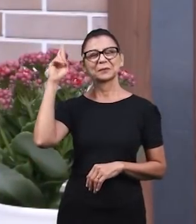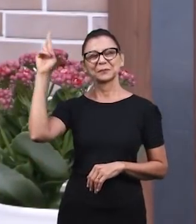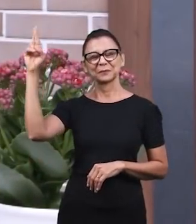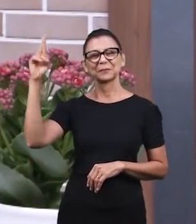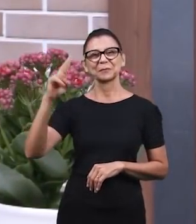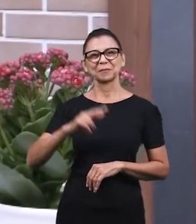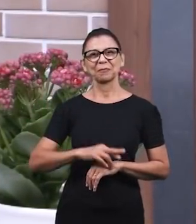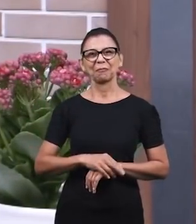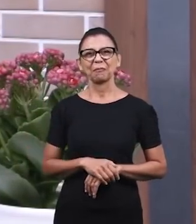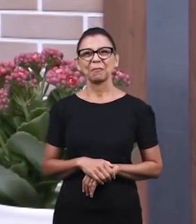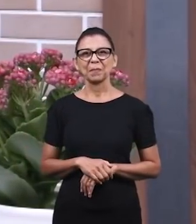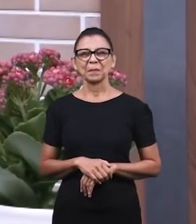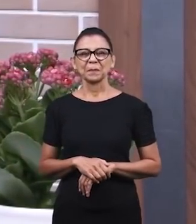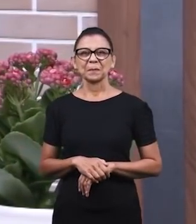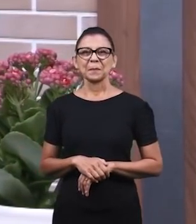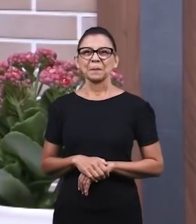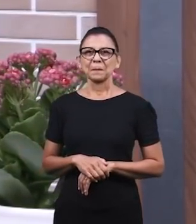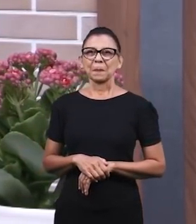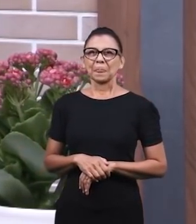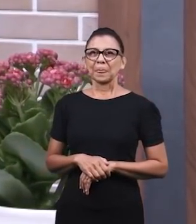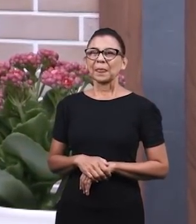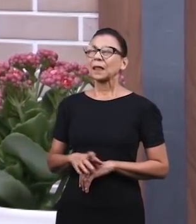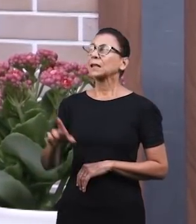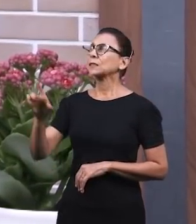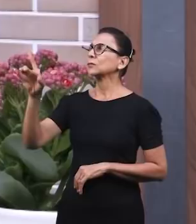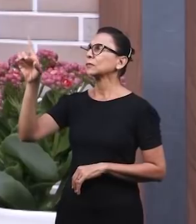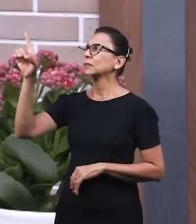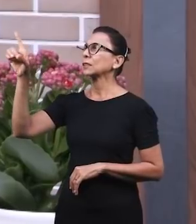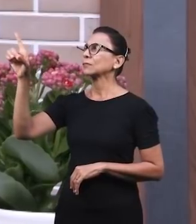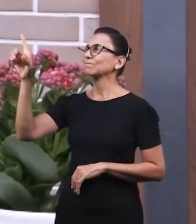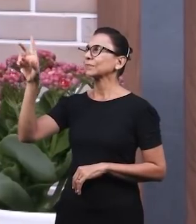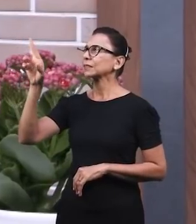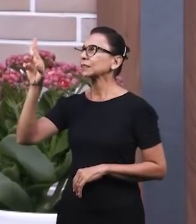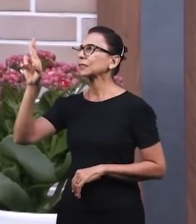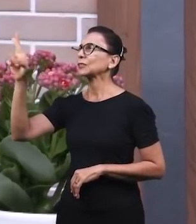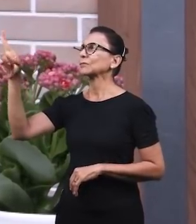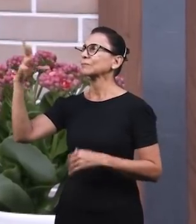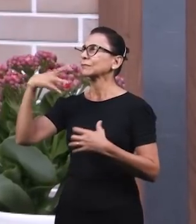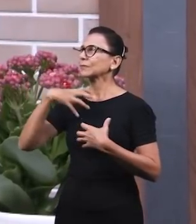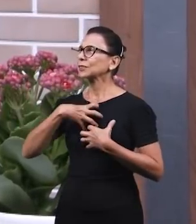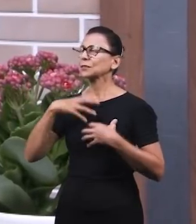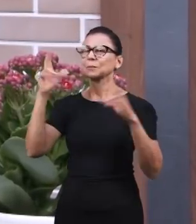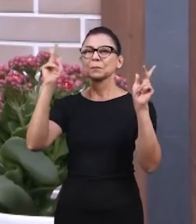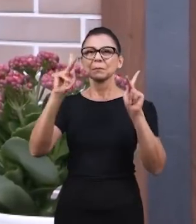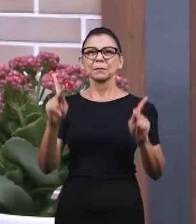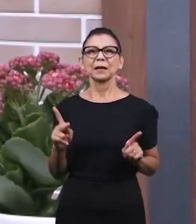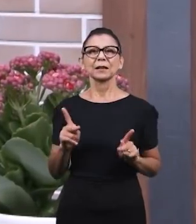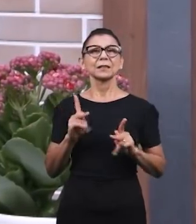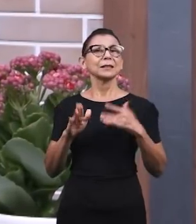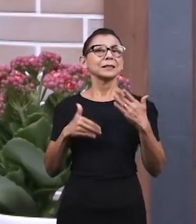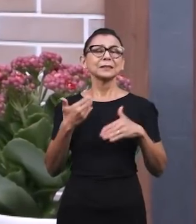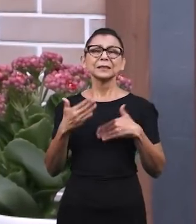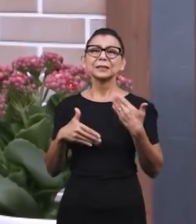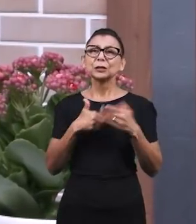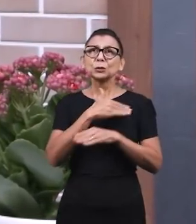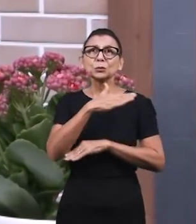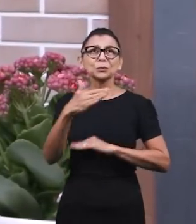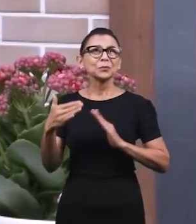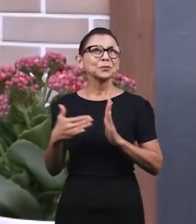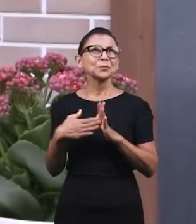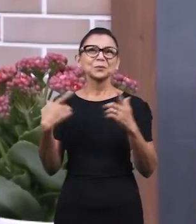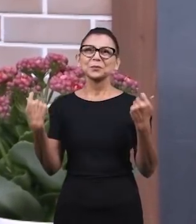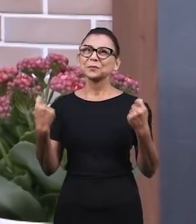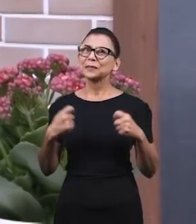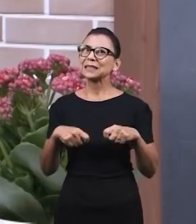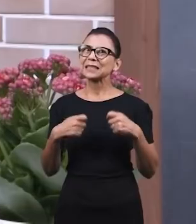Louvado seja o nome do Senhor. Nós encontramos em Deus, no Senhor, toda a paz, toda a alegria, tudo aquilo